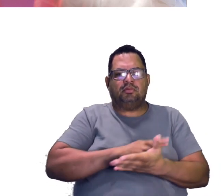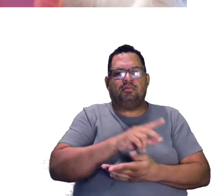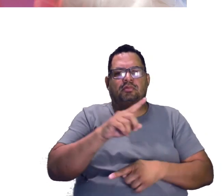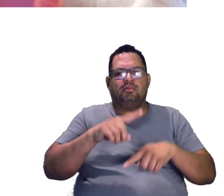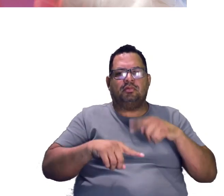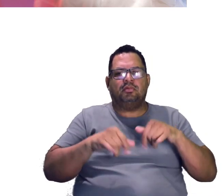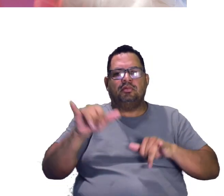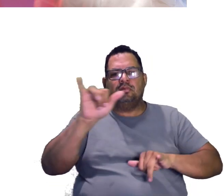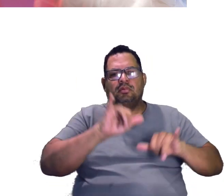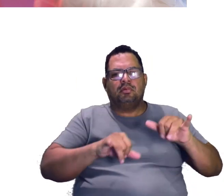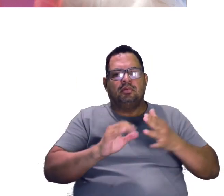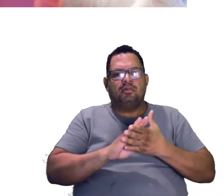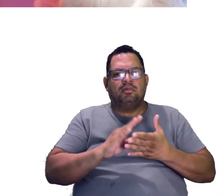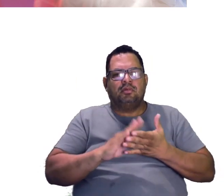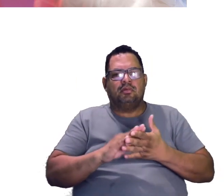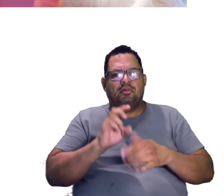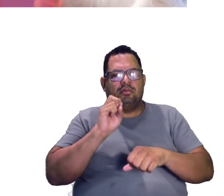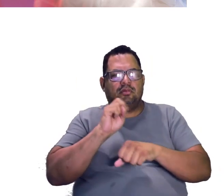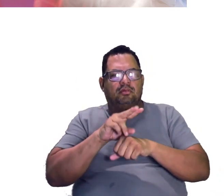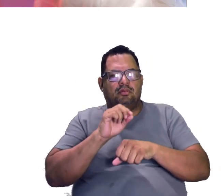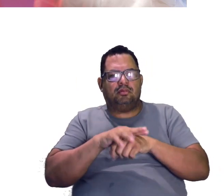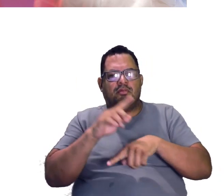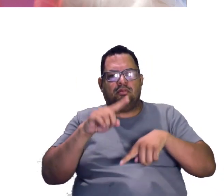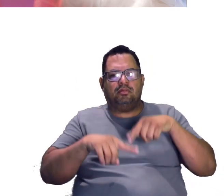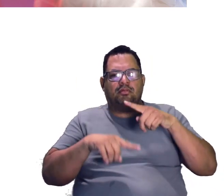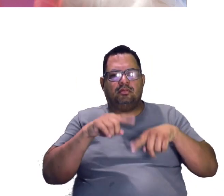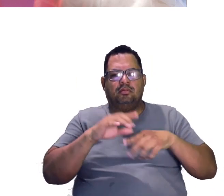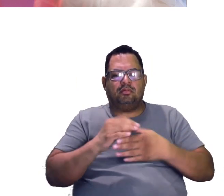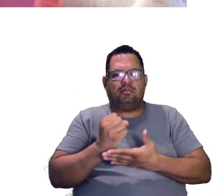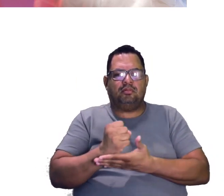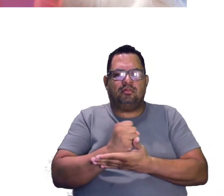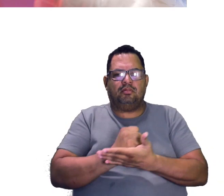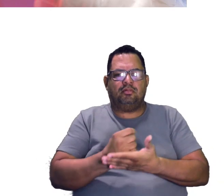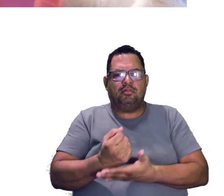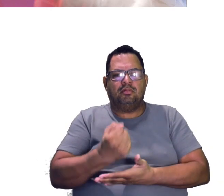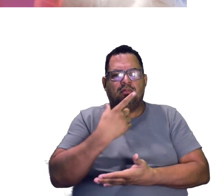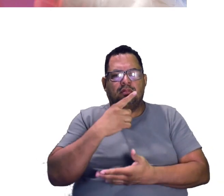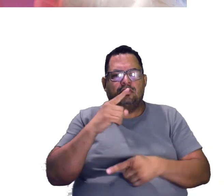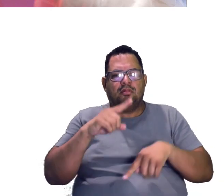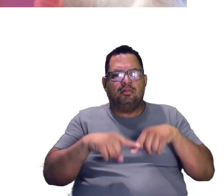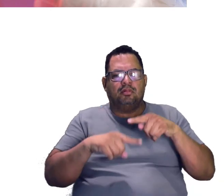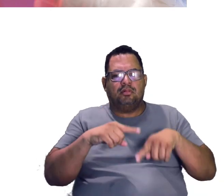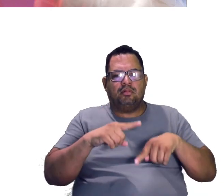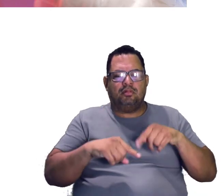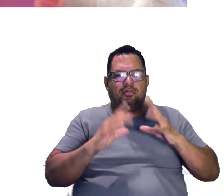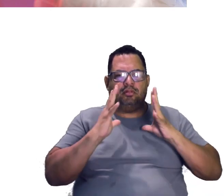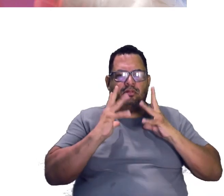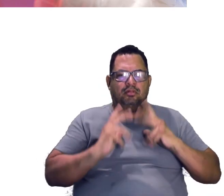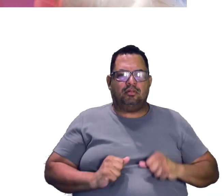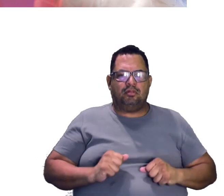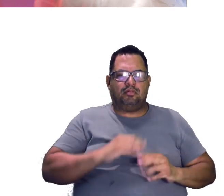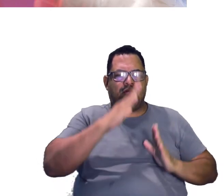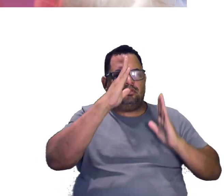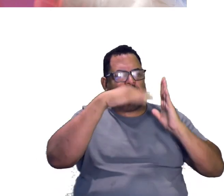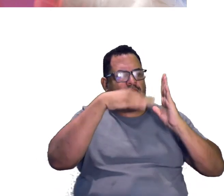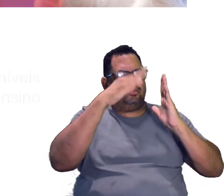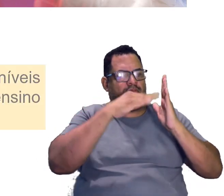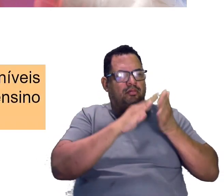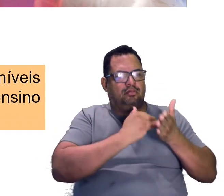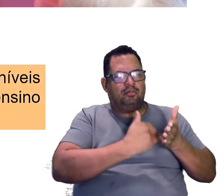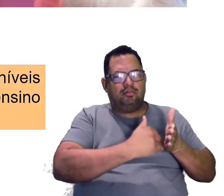incluindo aqui plásticos, fertilizantes, produtos farmacêuticos, produto de limpeza, tinta e